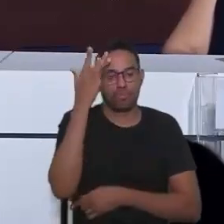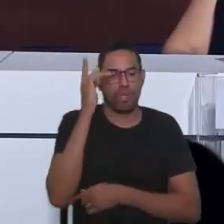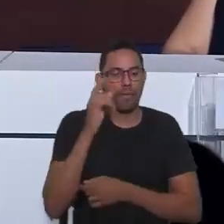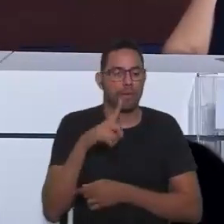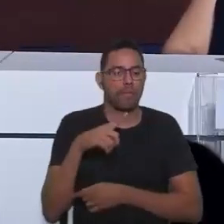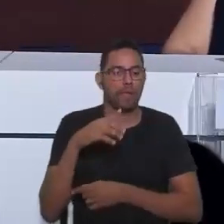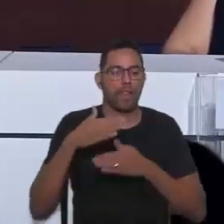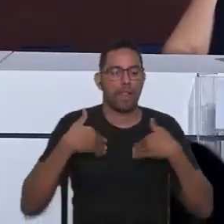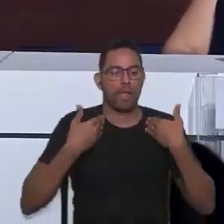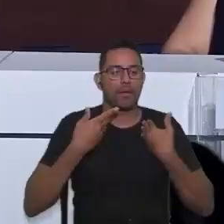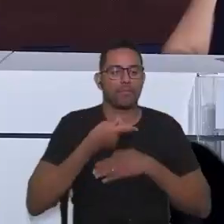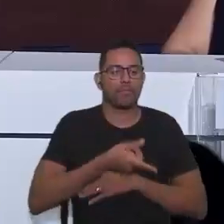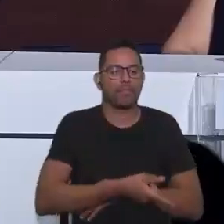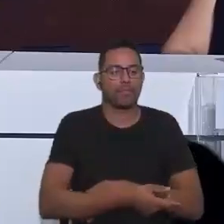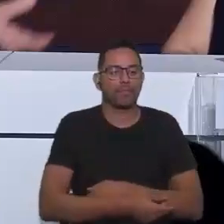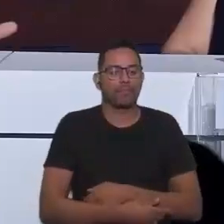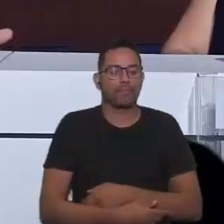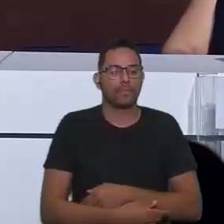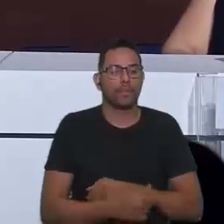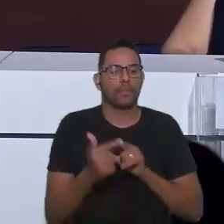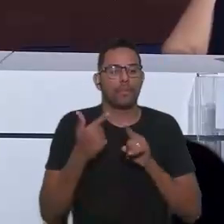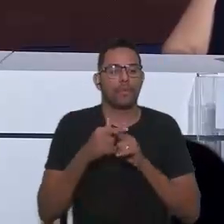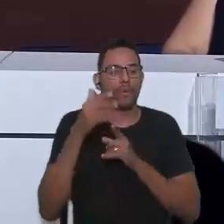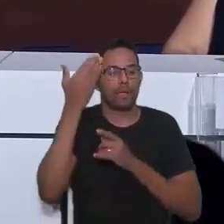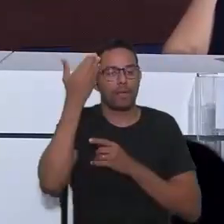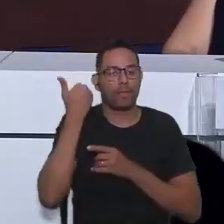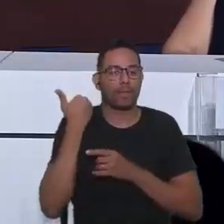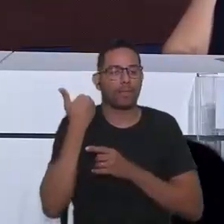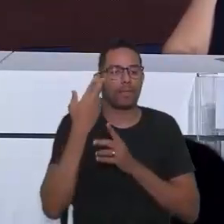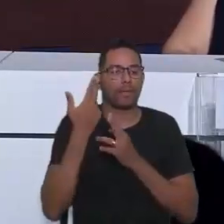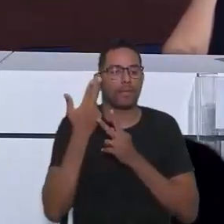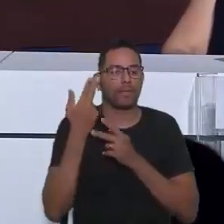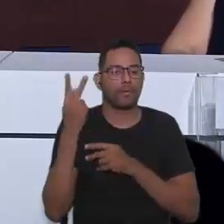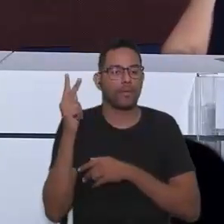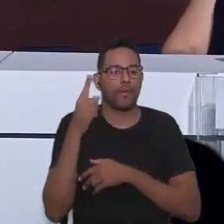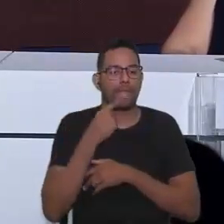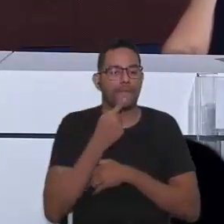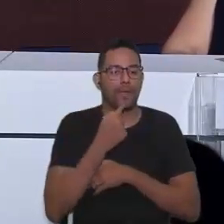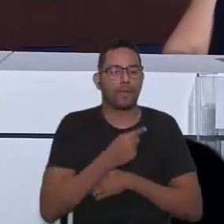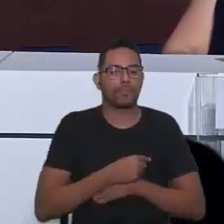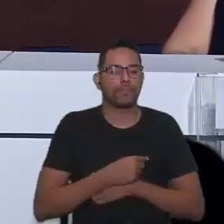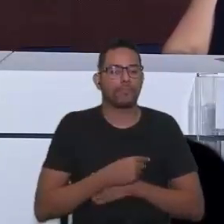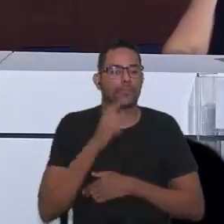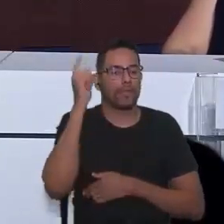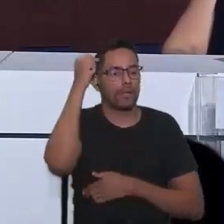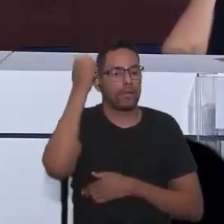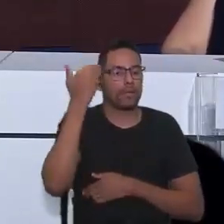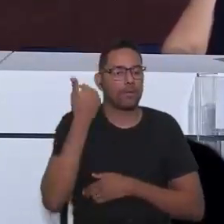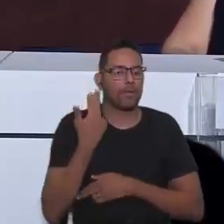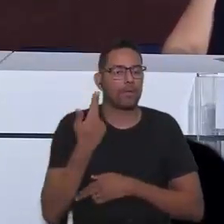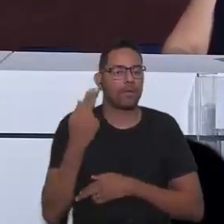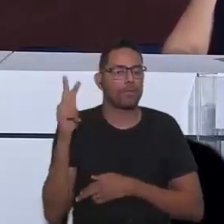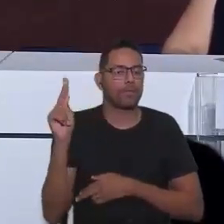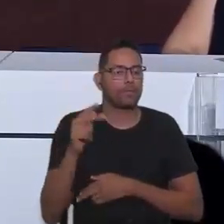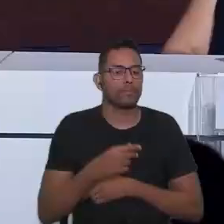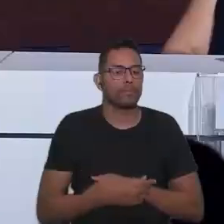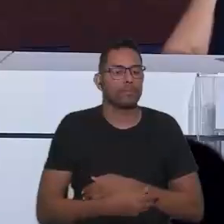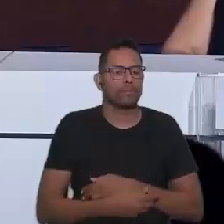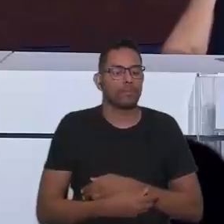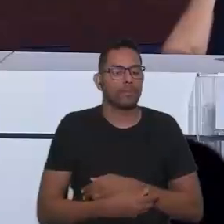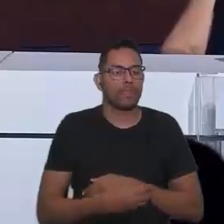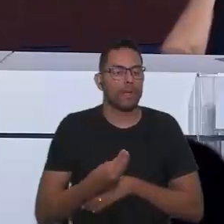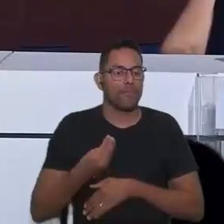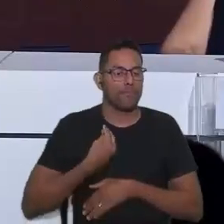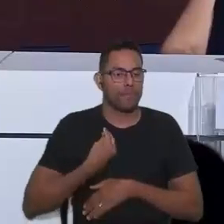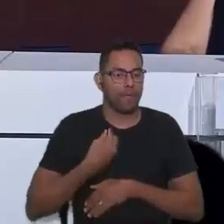uma alegria profunda quando vi, porque o cabelo da Isabel era assim, vermelho, dessa intensidade. Toda a vida ela